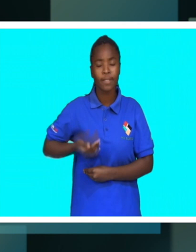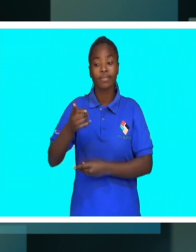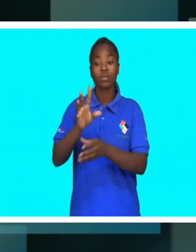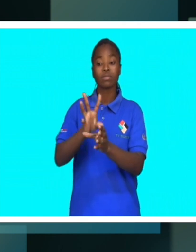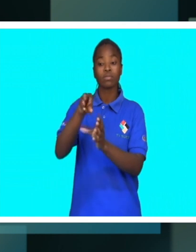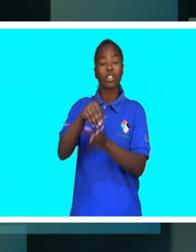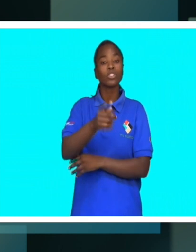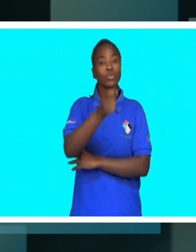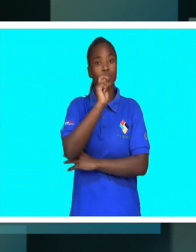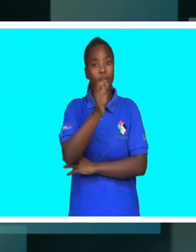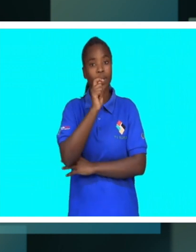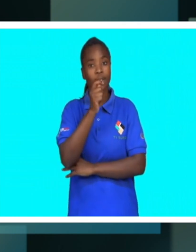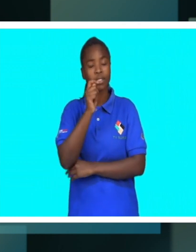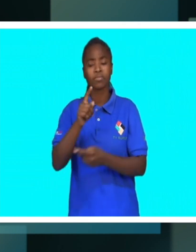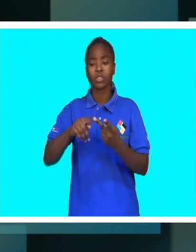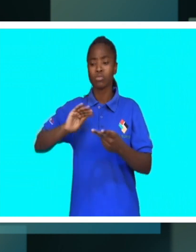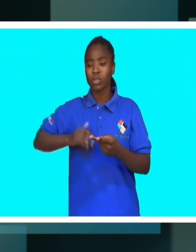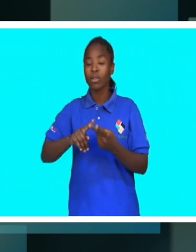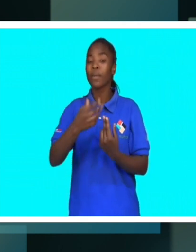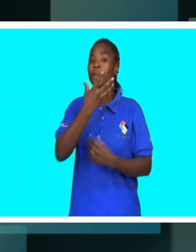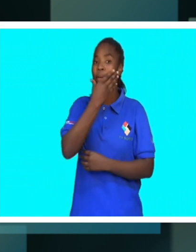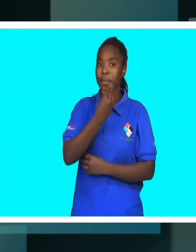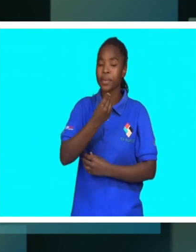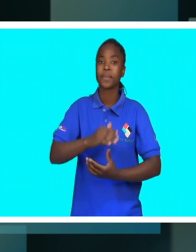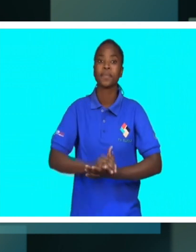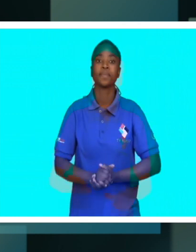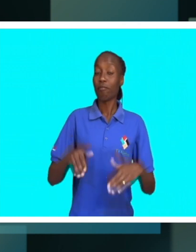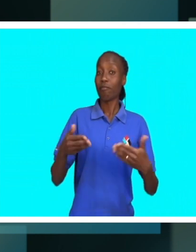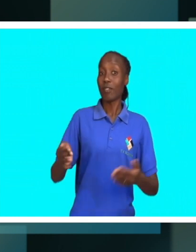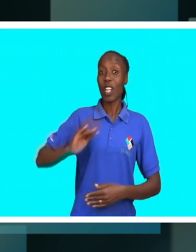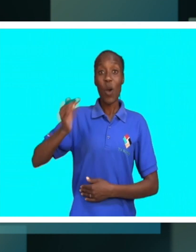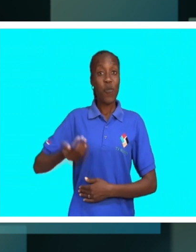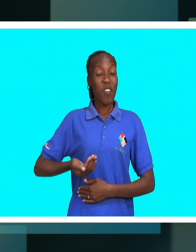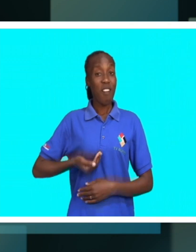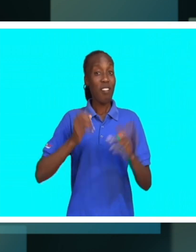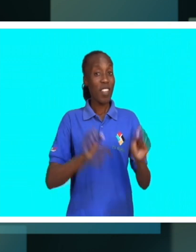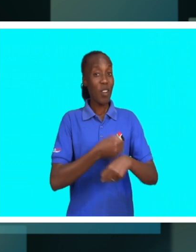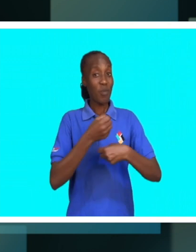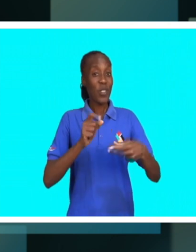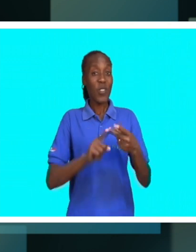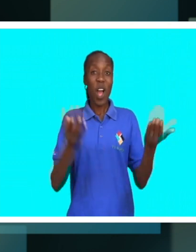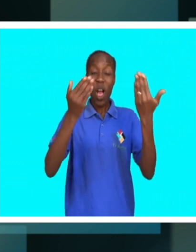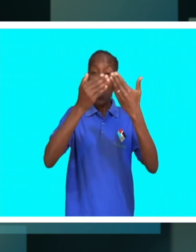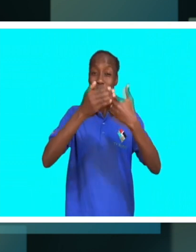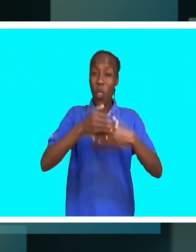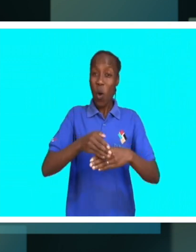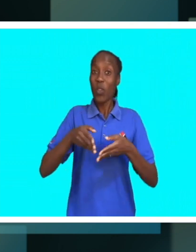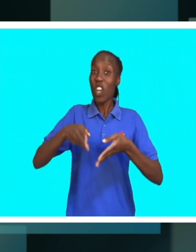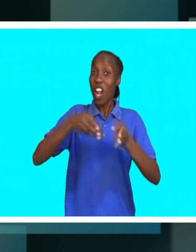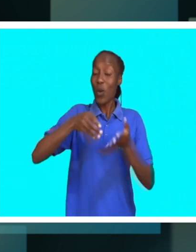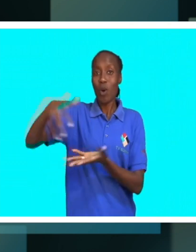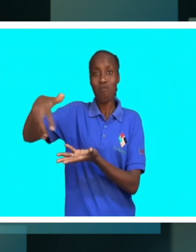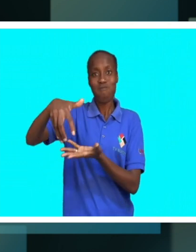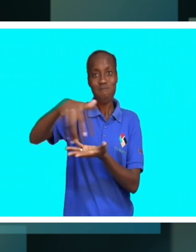acreditam que é possível ter equilíbrio de gênero na mídia. Porque a mulher não pode correr para a rua à